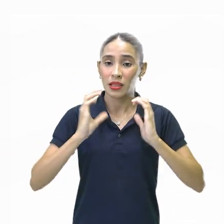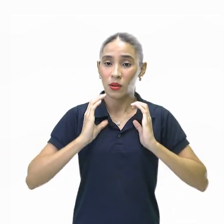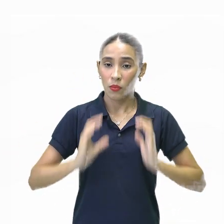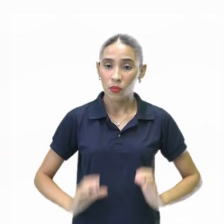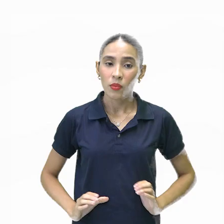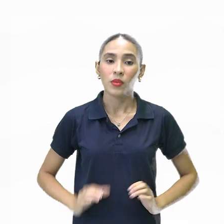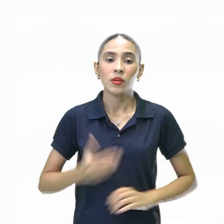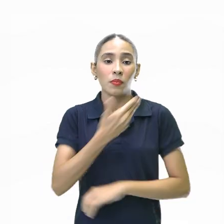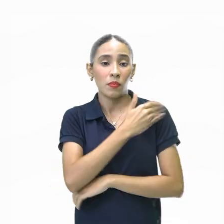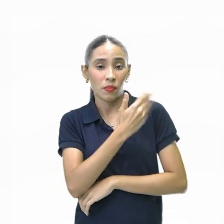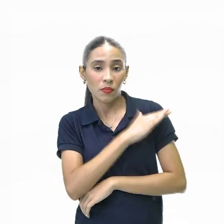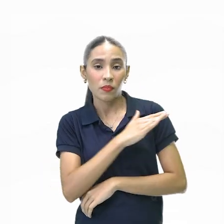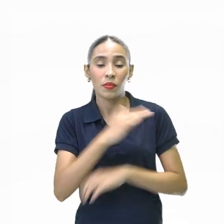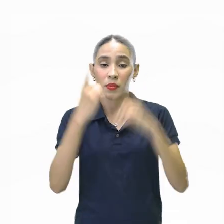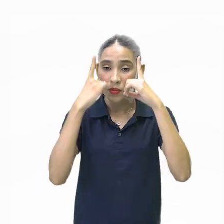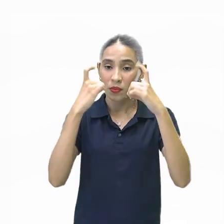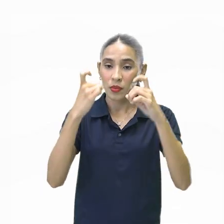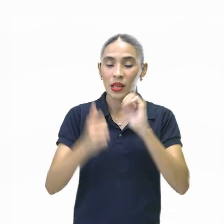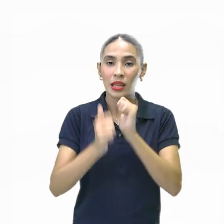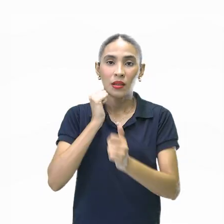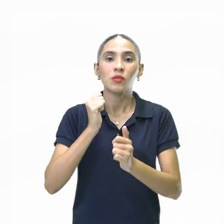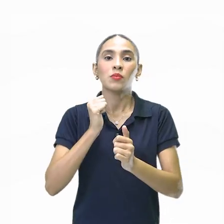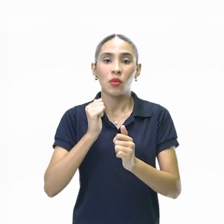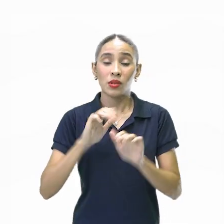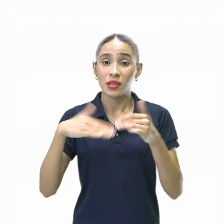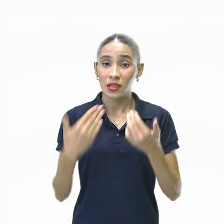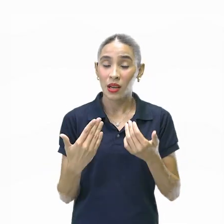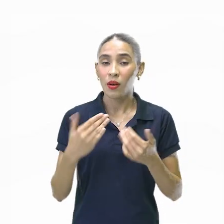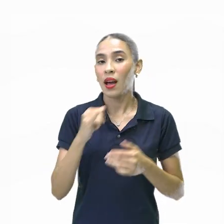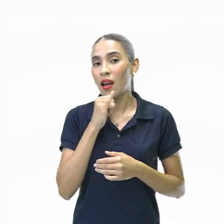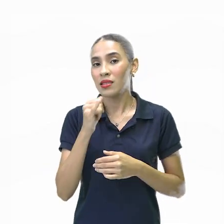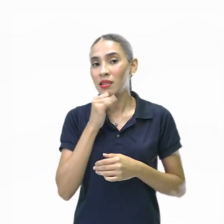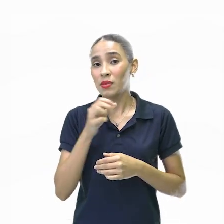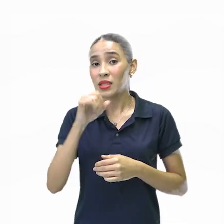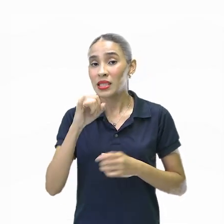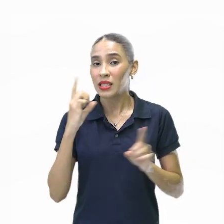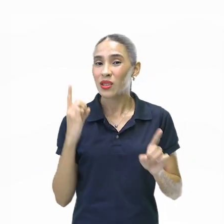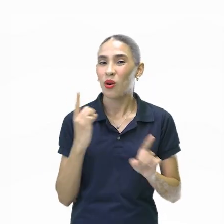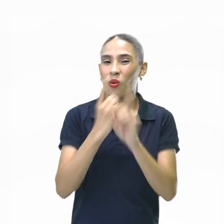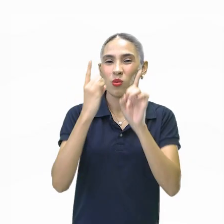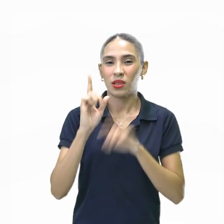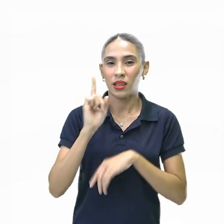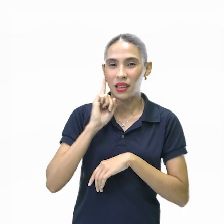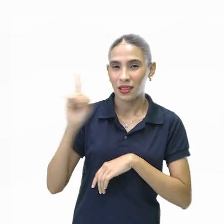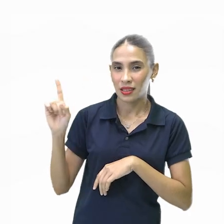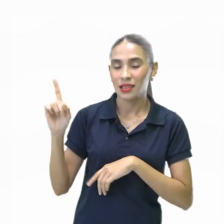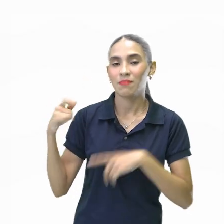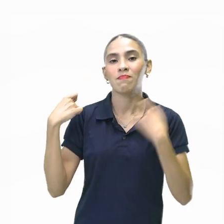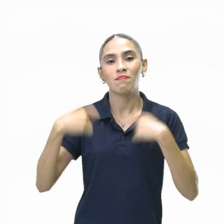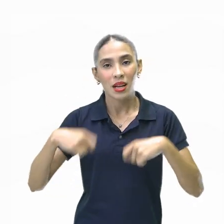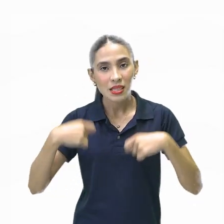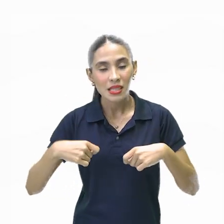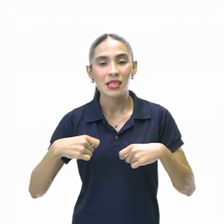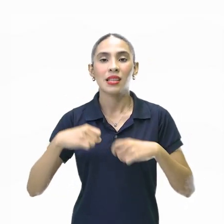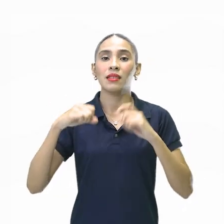e preconceituosos no esporte. Então, quando a gente se depara com situações assim, é preciso sim